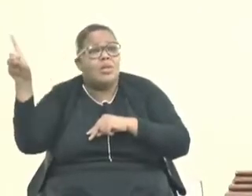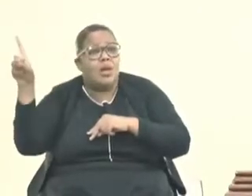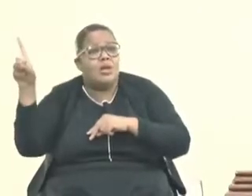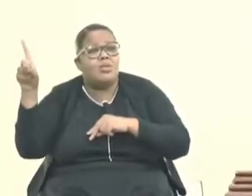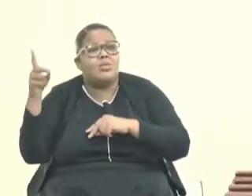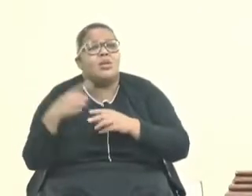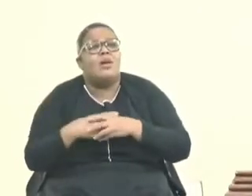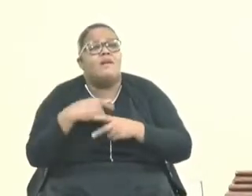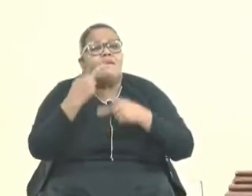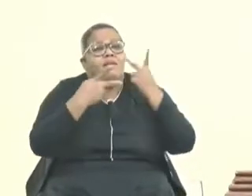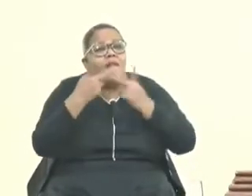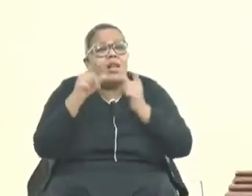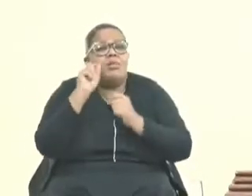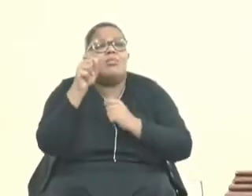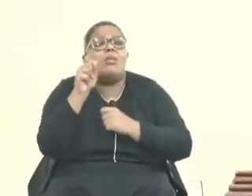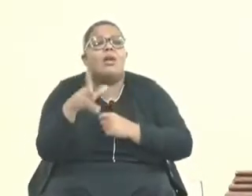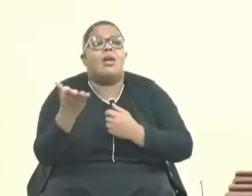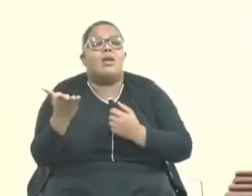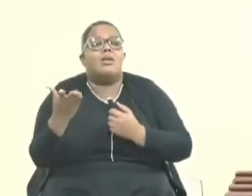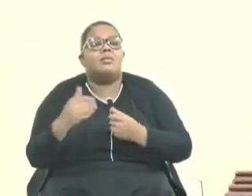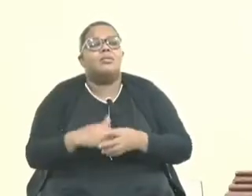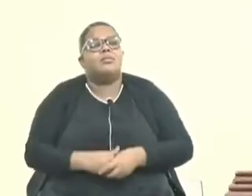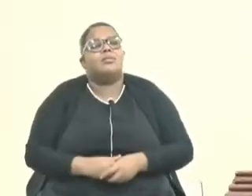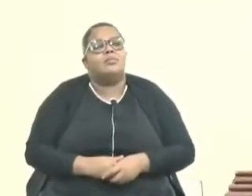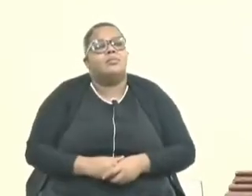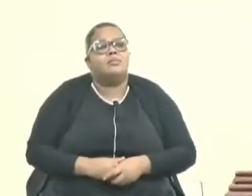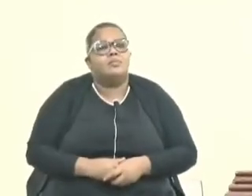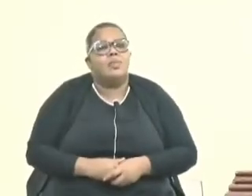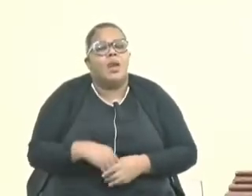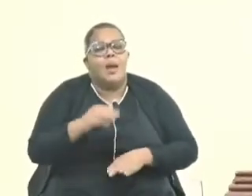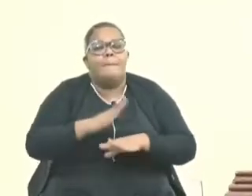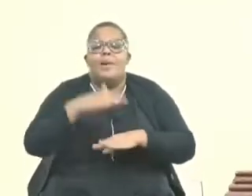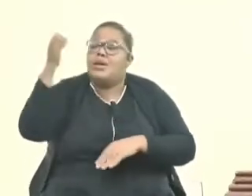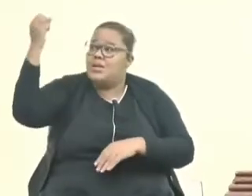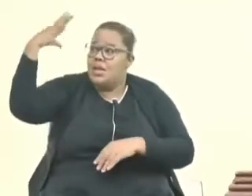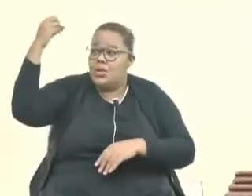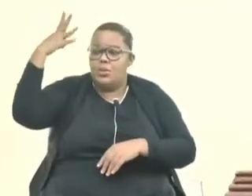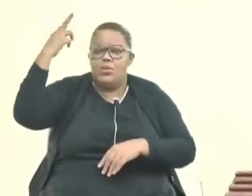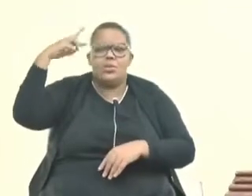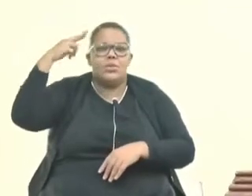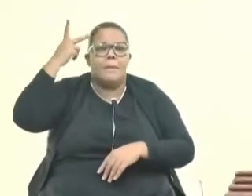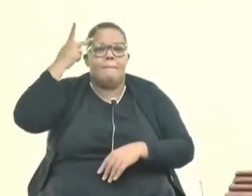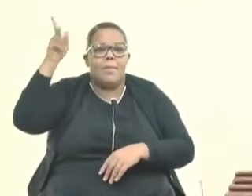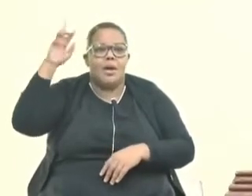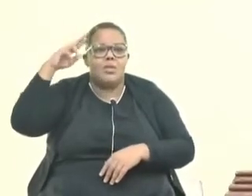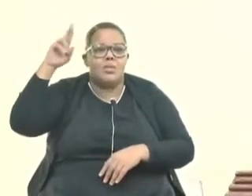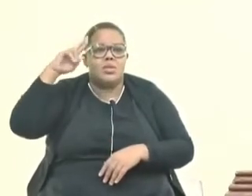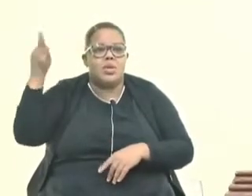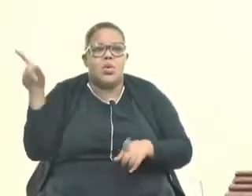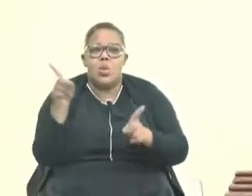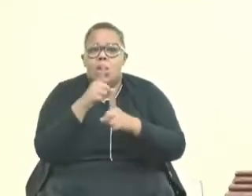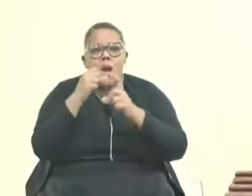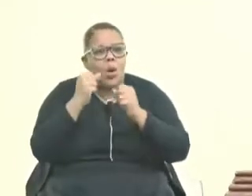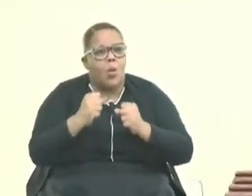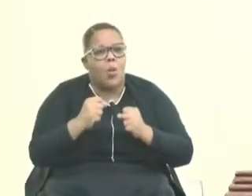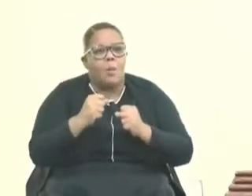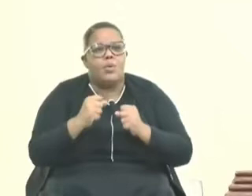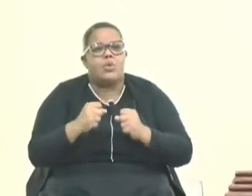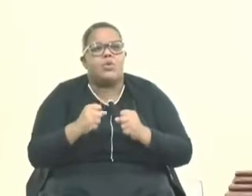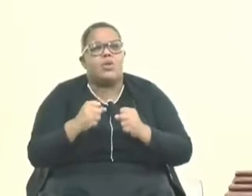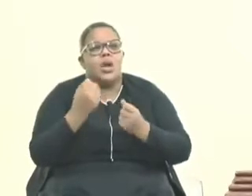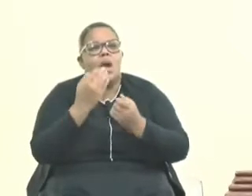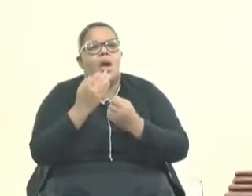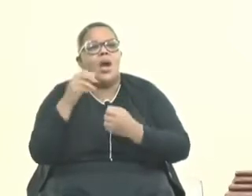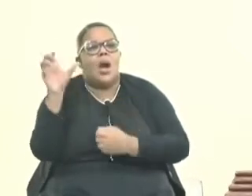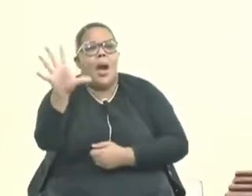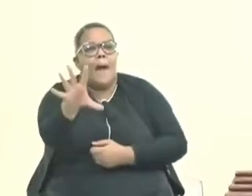a ordenança do Senhor Allan para não deveria se apagar porque a qualquer momento Deus poderia falar mas o